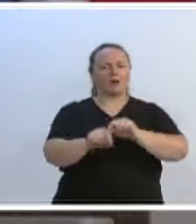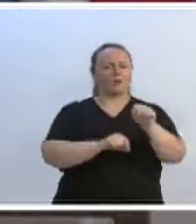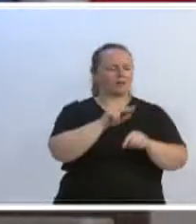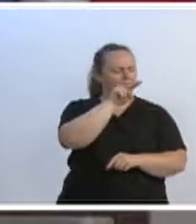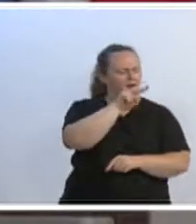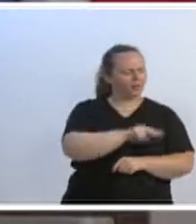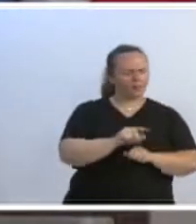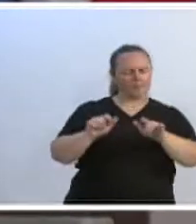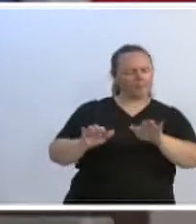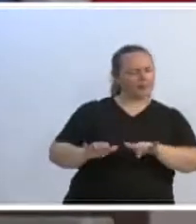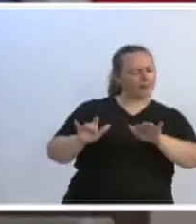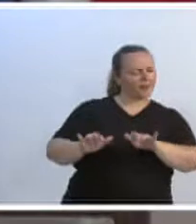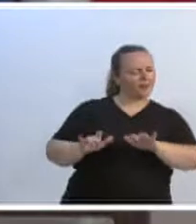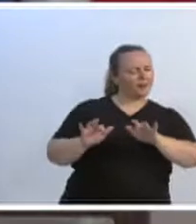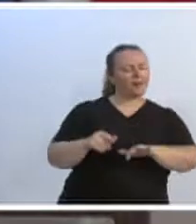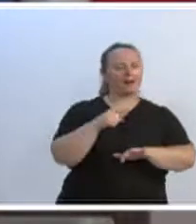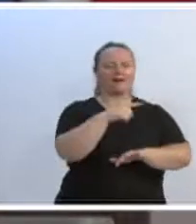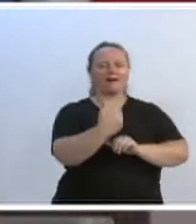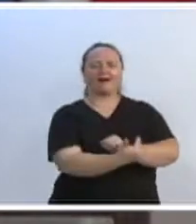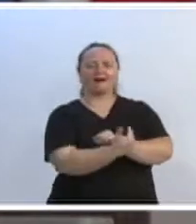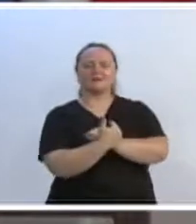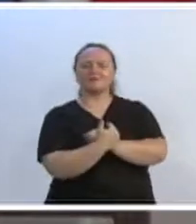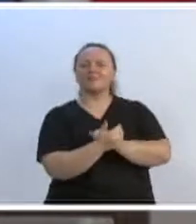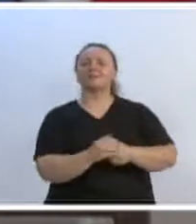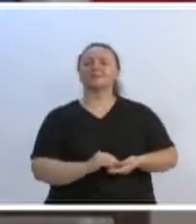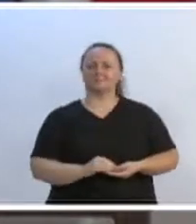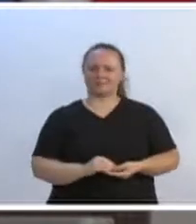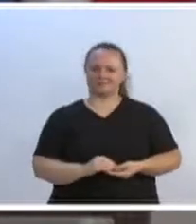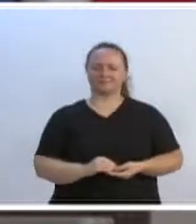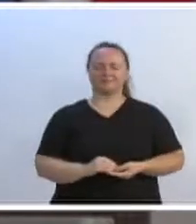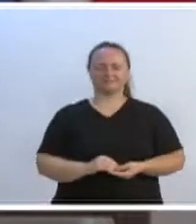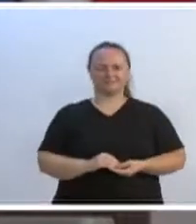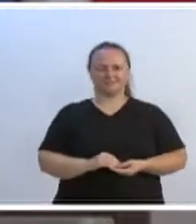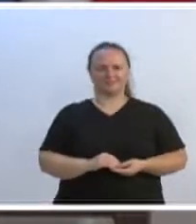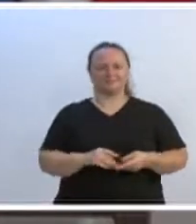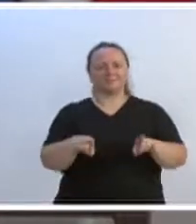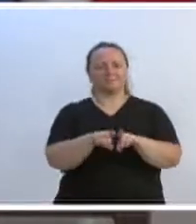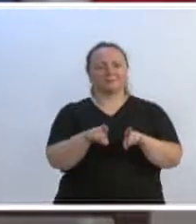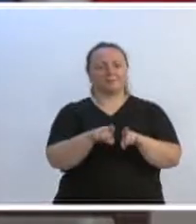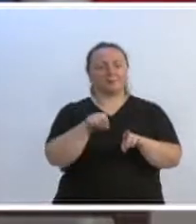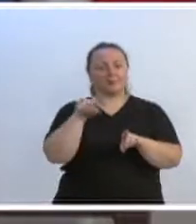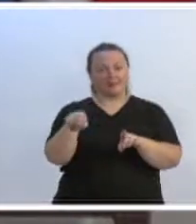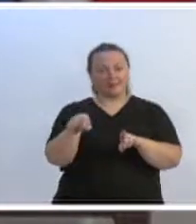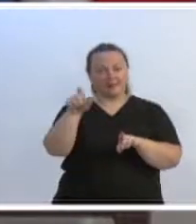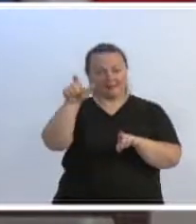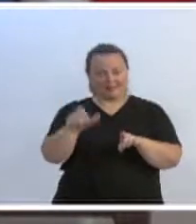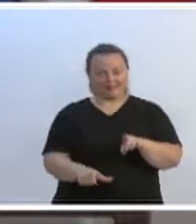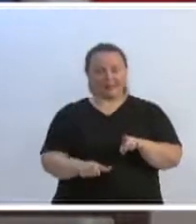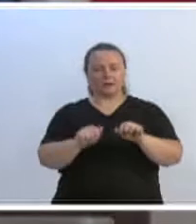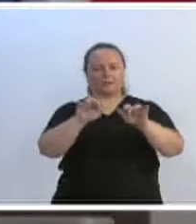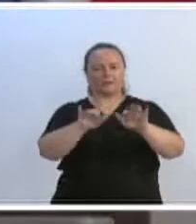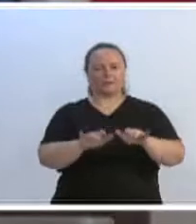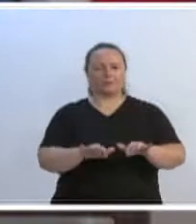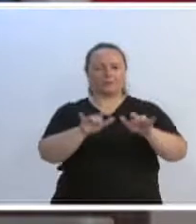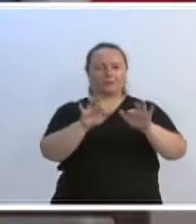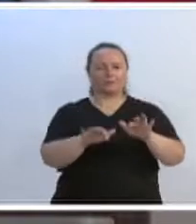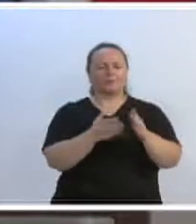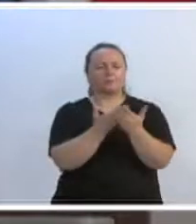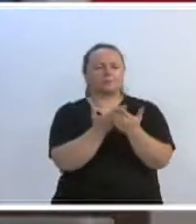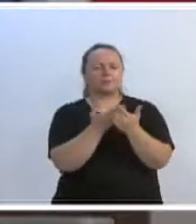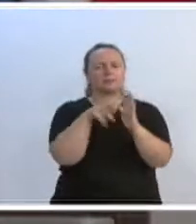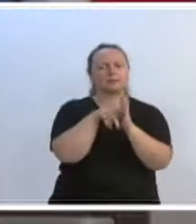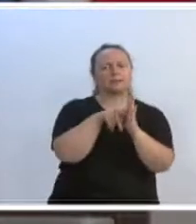e nós estamos aqui, né, Marcos, dando continuidade. Você é um grande parceiro. Obrigada. A dona